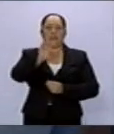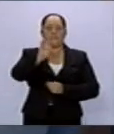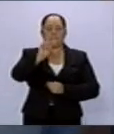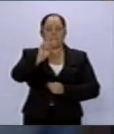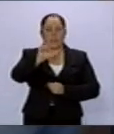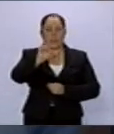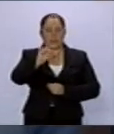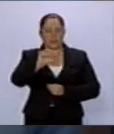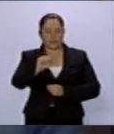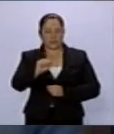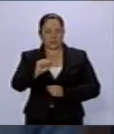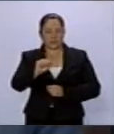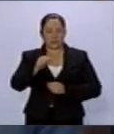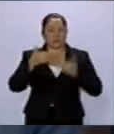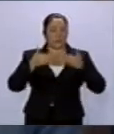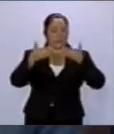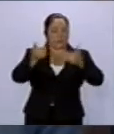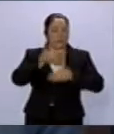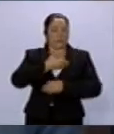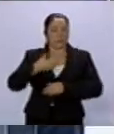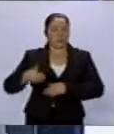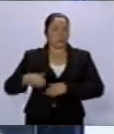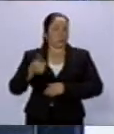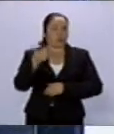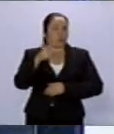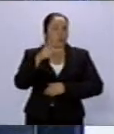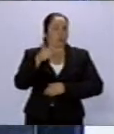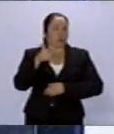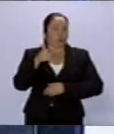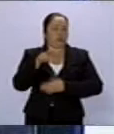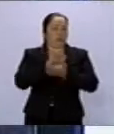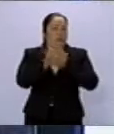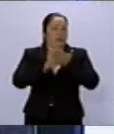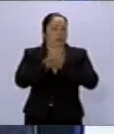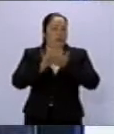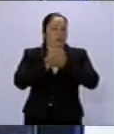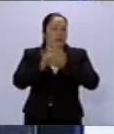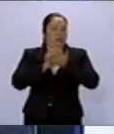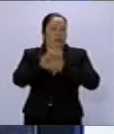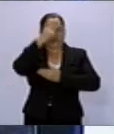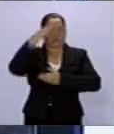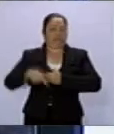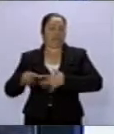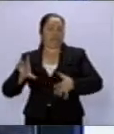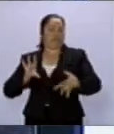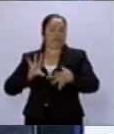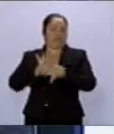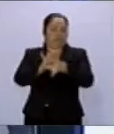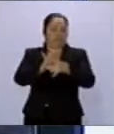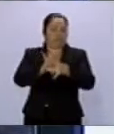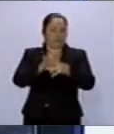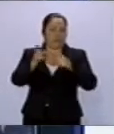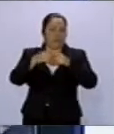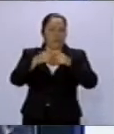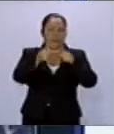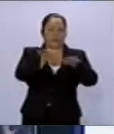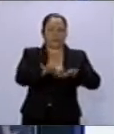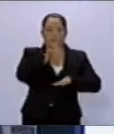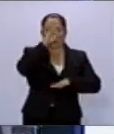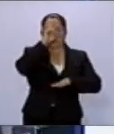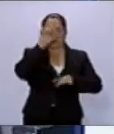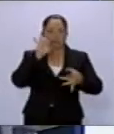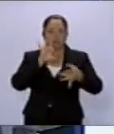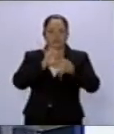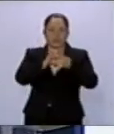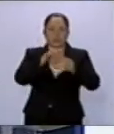ação do Ministério Público do Trabalho para estabelecer mecanismo de vinculação da residência médica com êxito nos 30 anos em que a